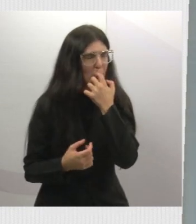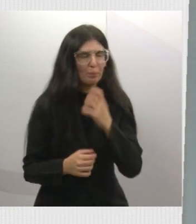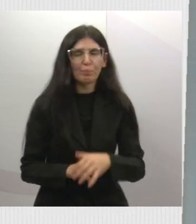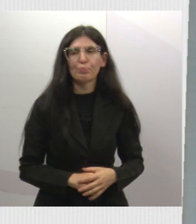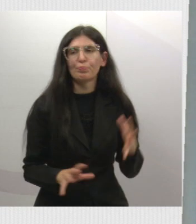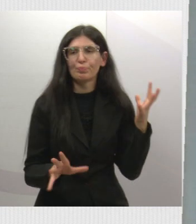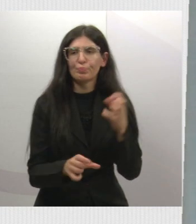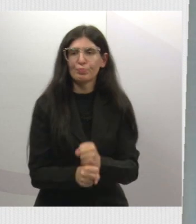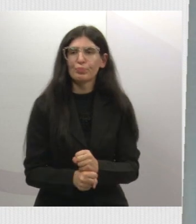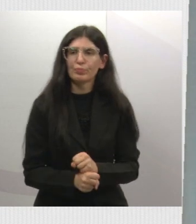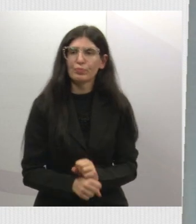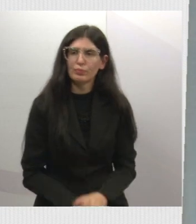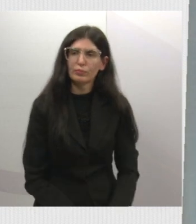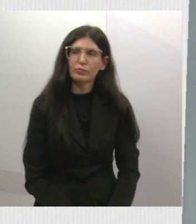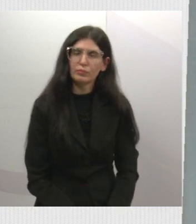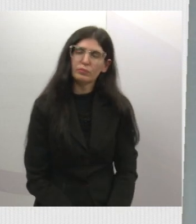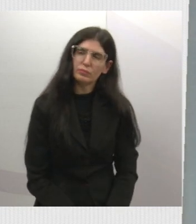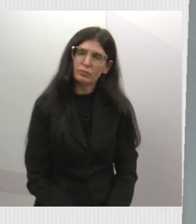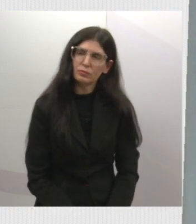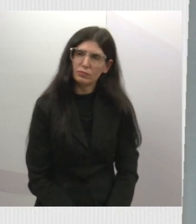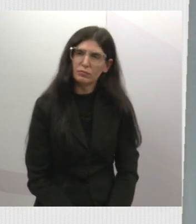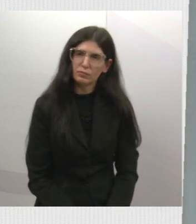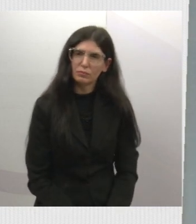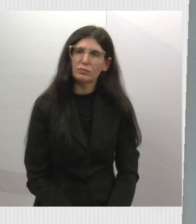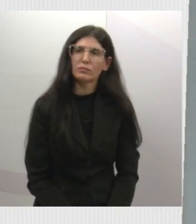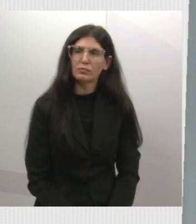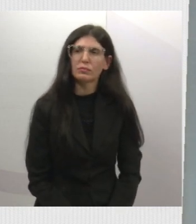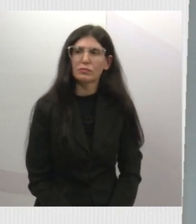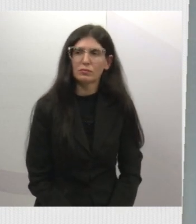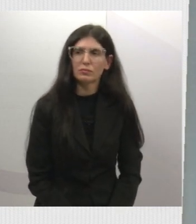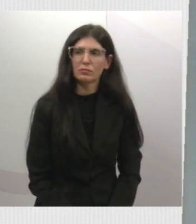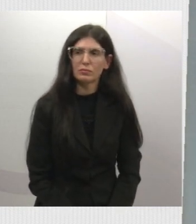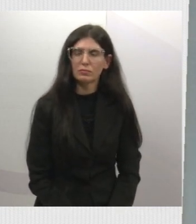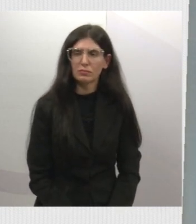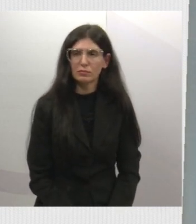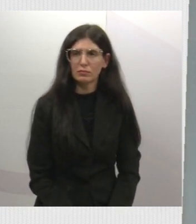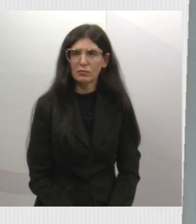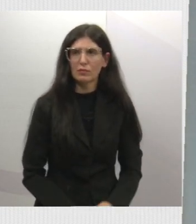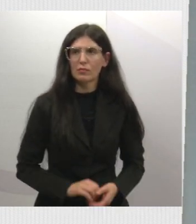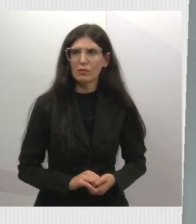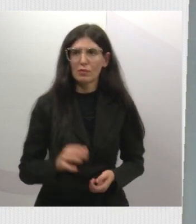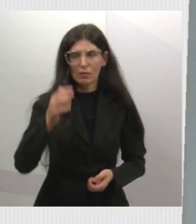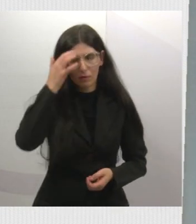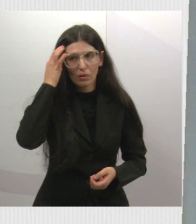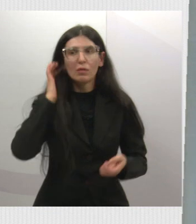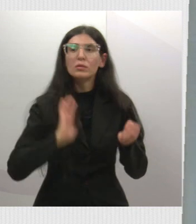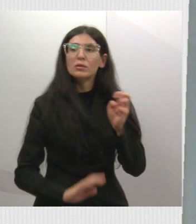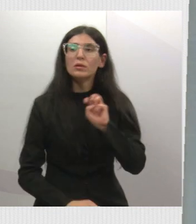Montante total de inscrição de resta a pagar não processado,